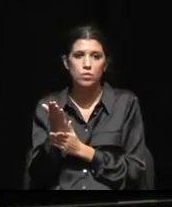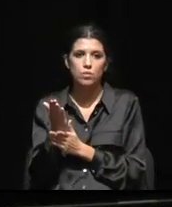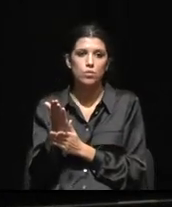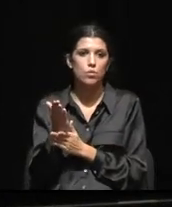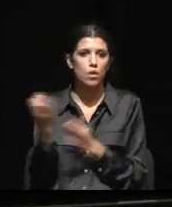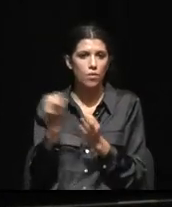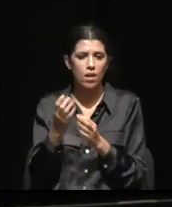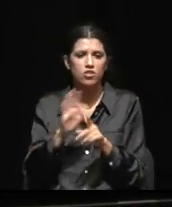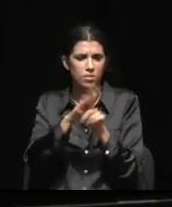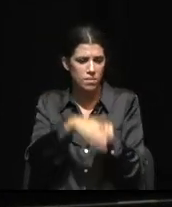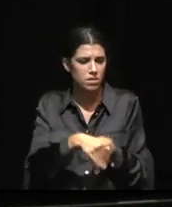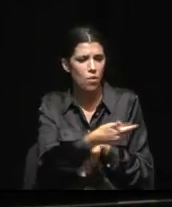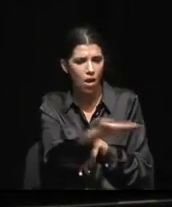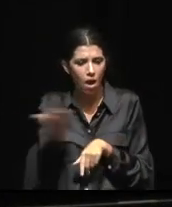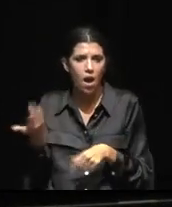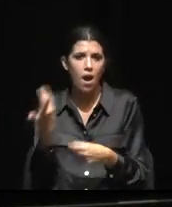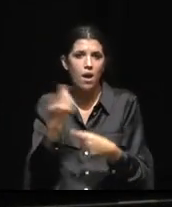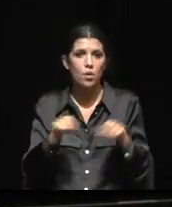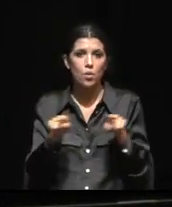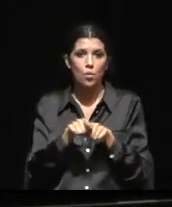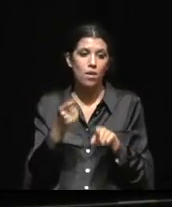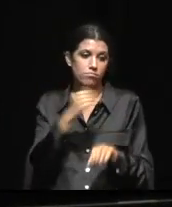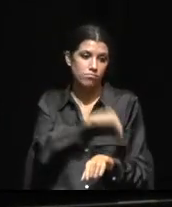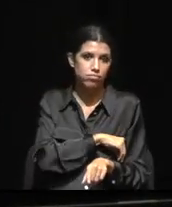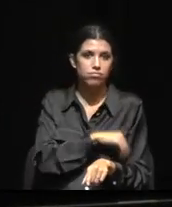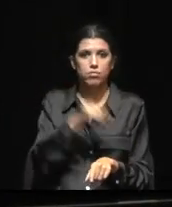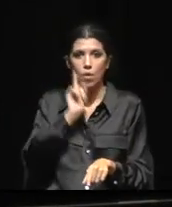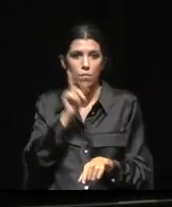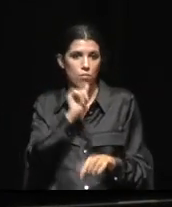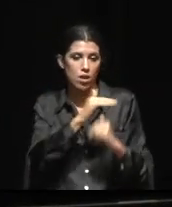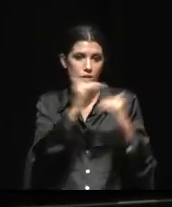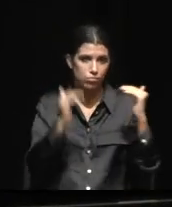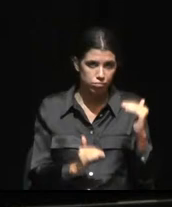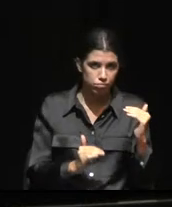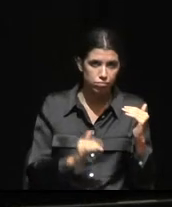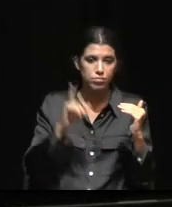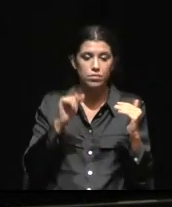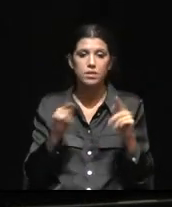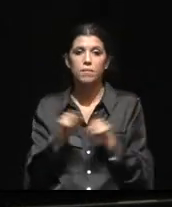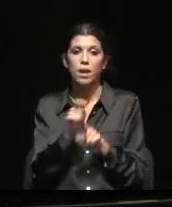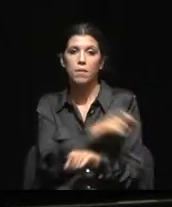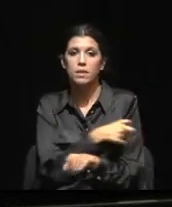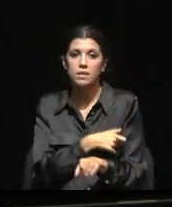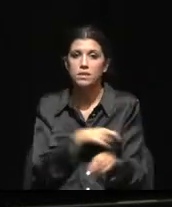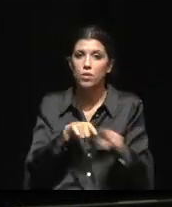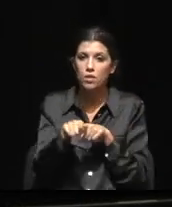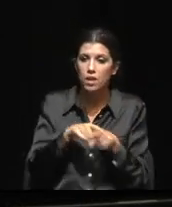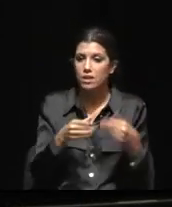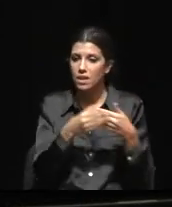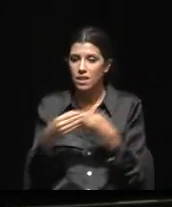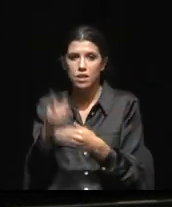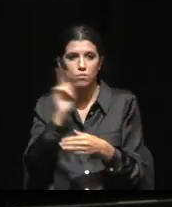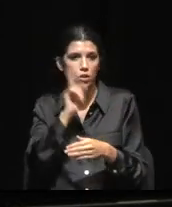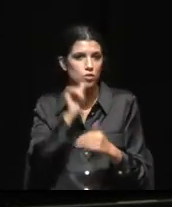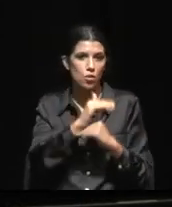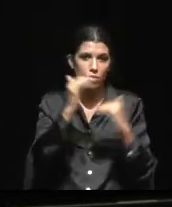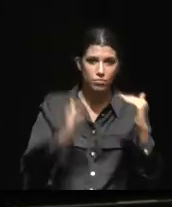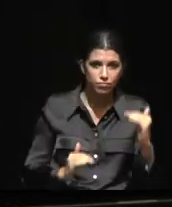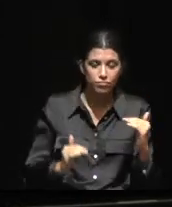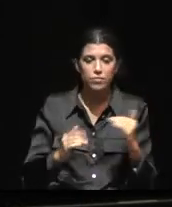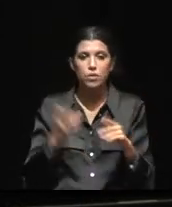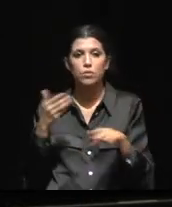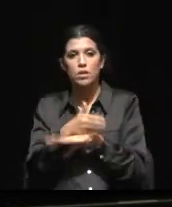formas evidentes de discriminação em áreas como a igualdade salarial e de pensões a representação em cargos políticos e de liderança o acesso à